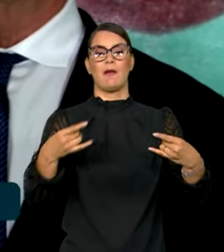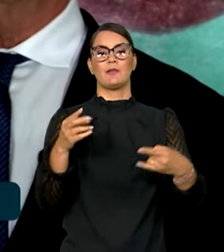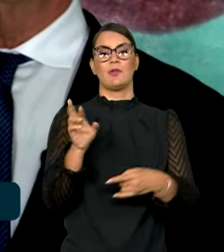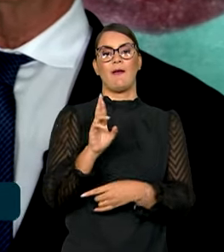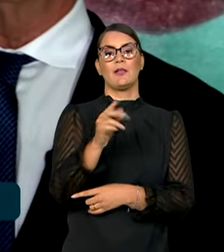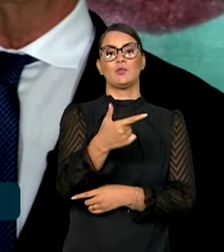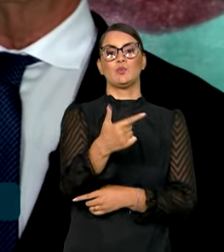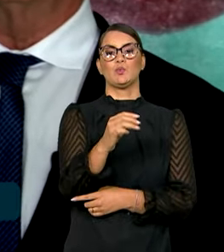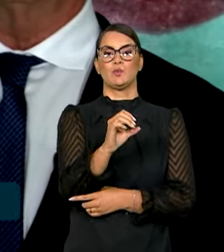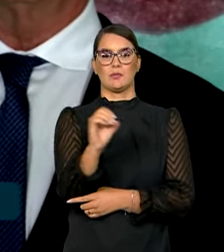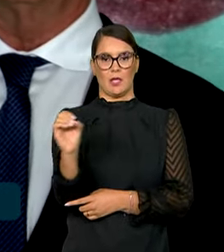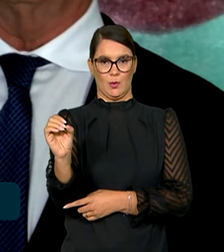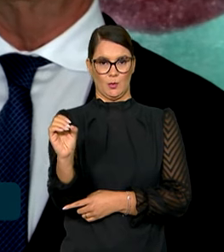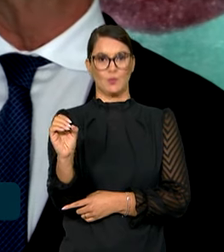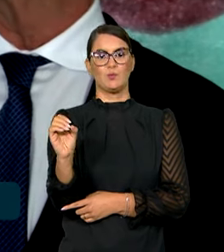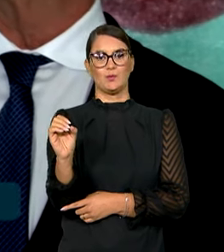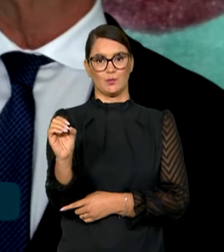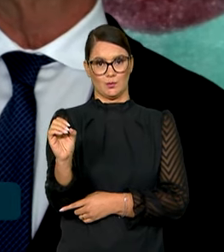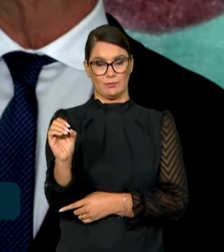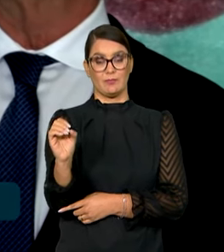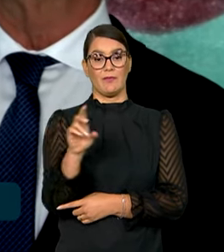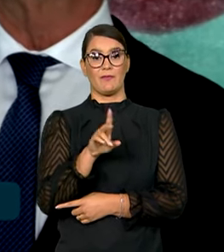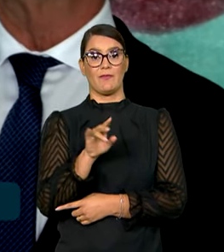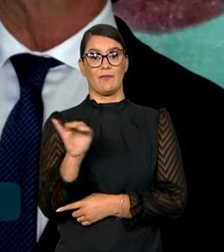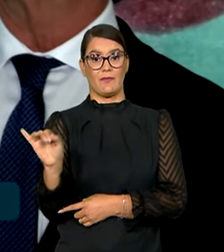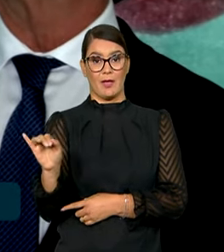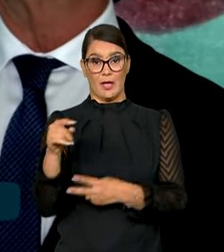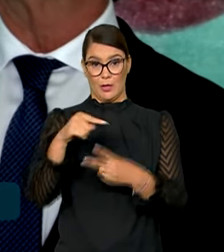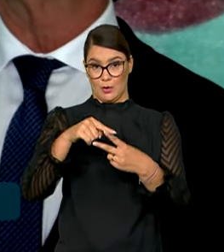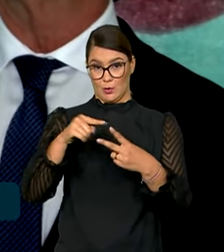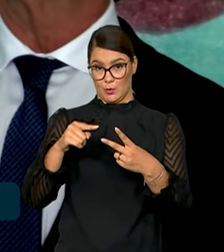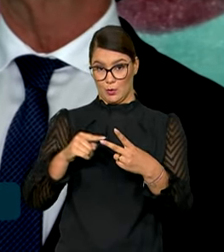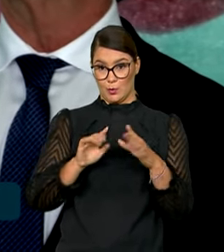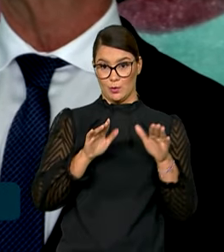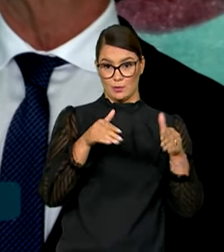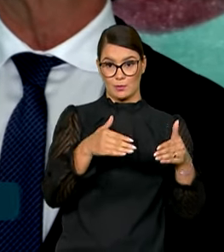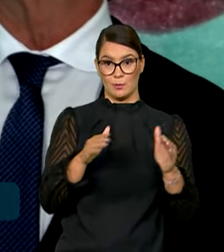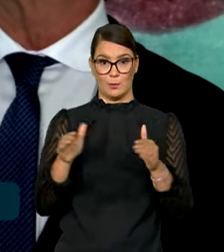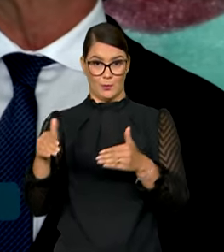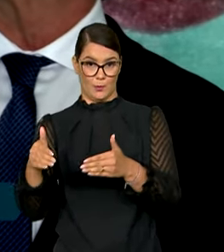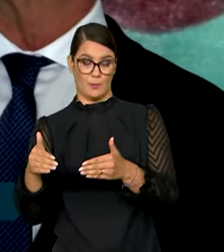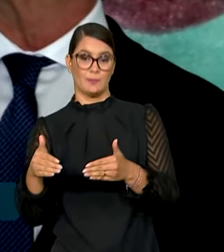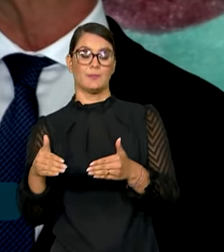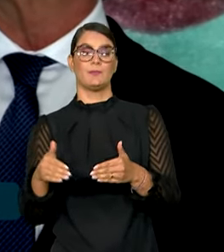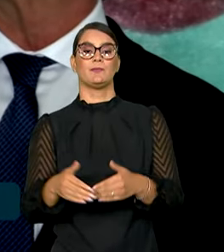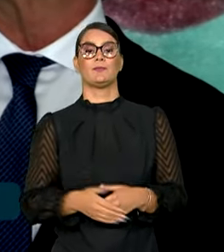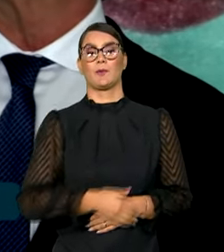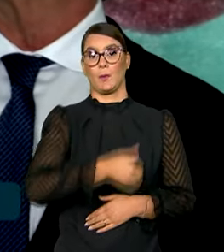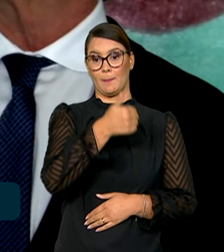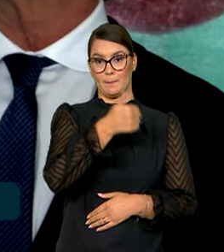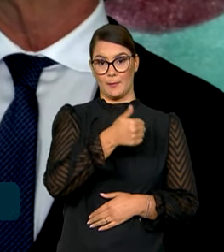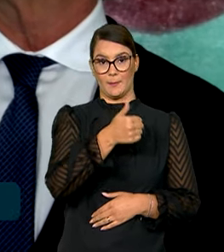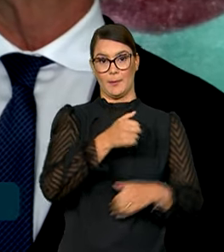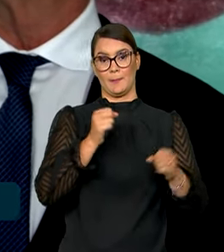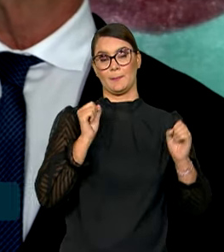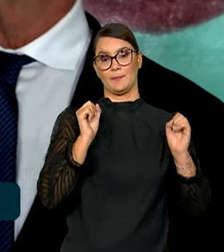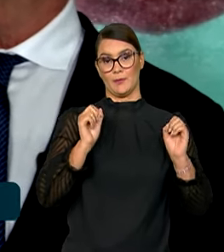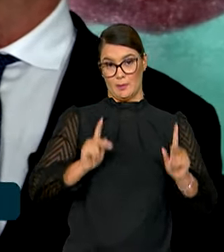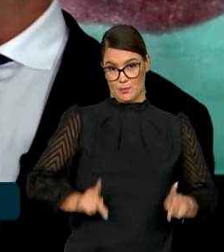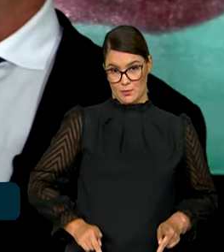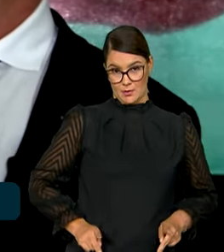200 que serão para dois públicos específicos no primeiro momento. É o público